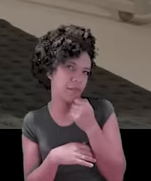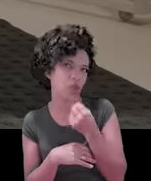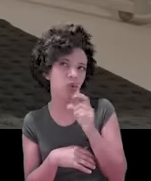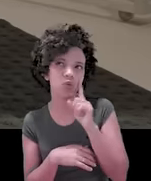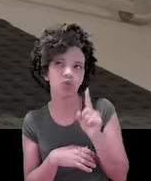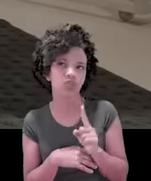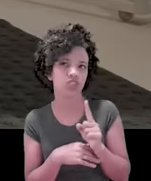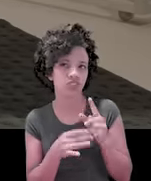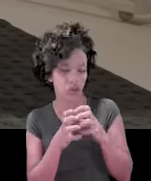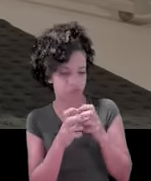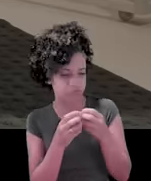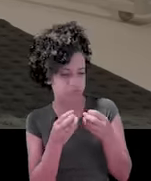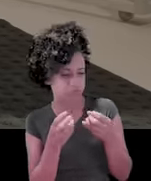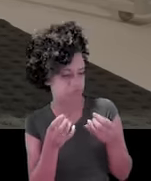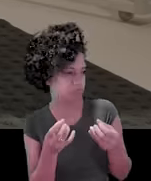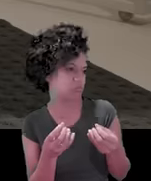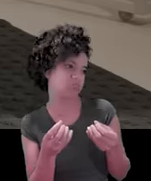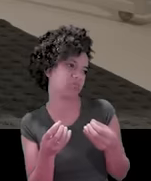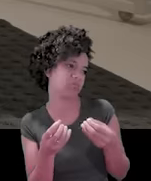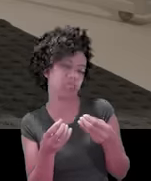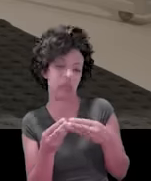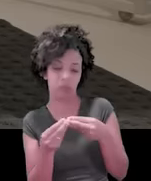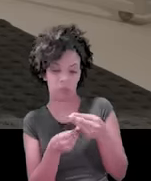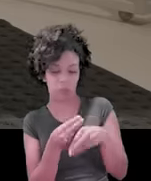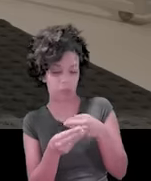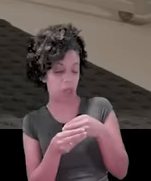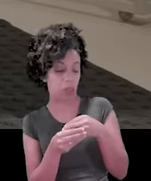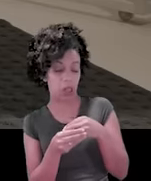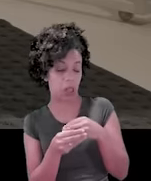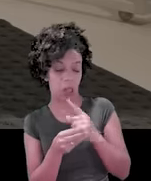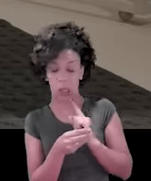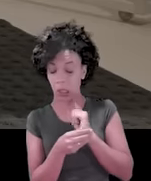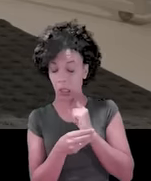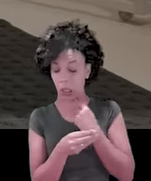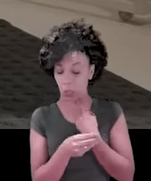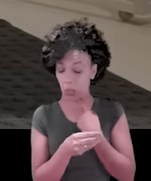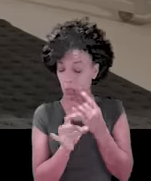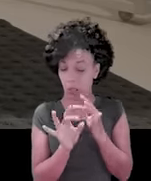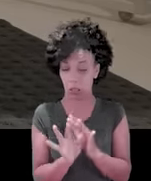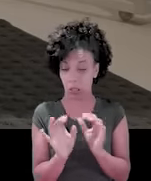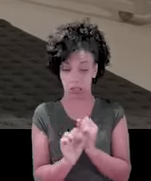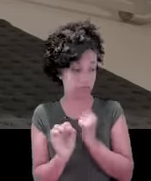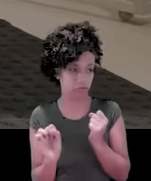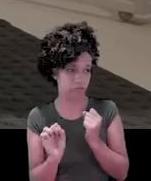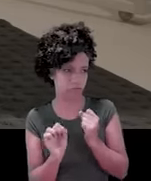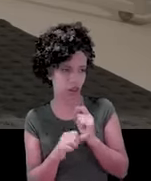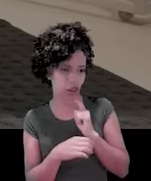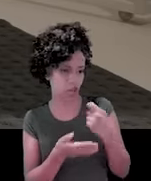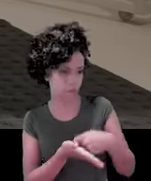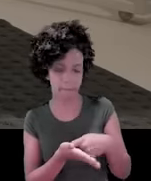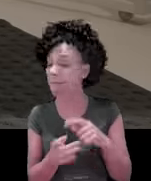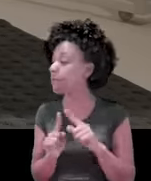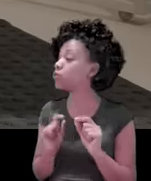oito dias rosca bolorento a massa é horrível como é que é O que é preciso que me